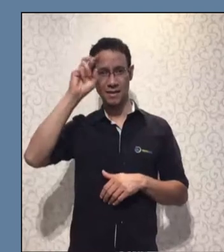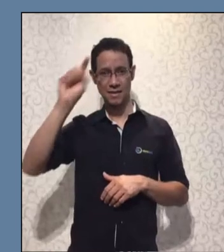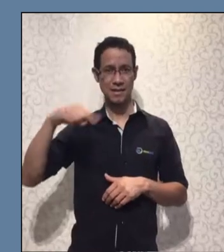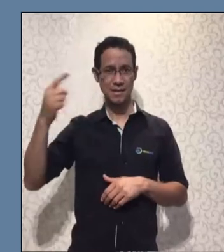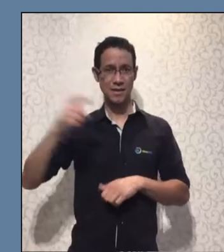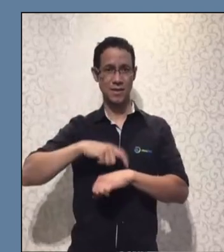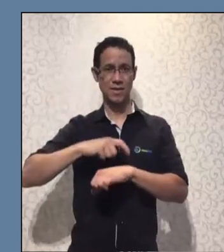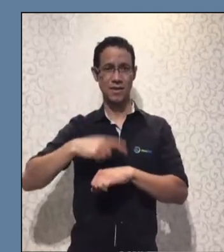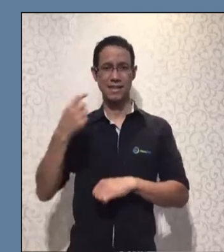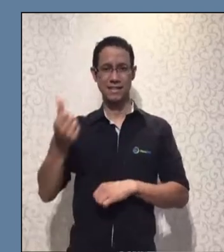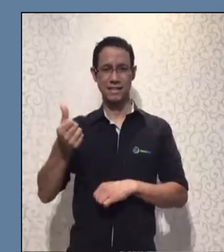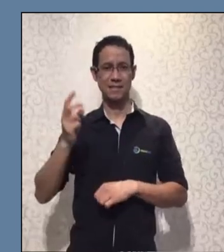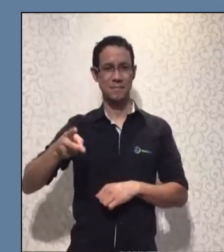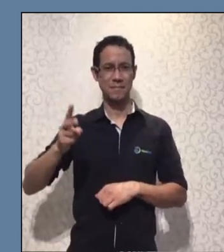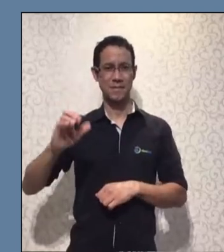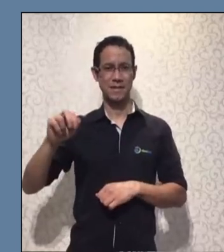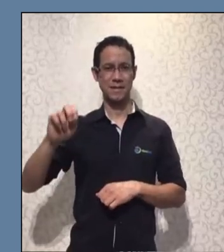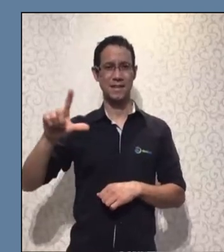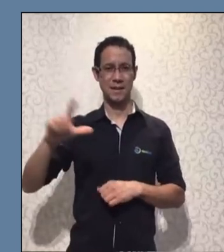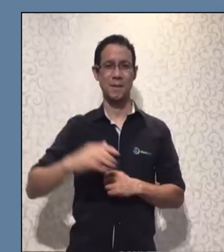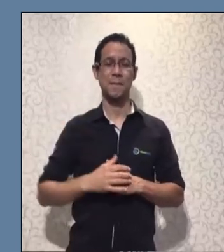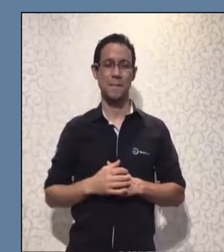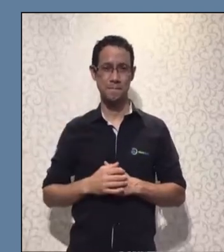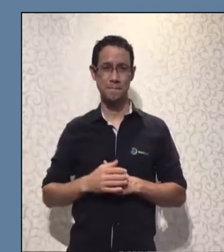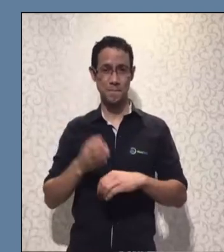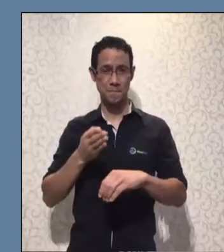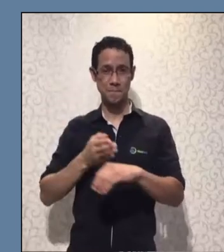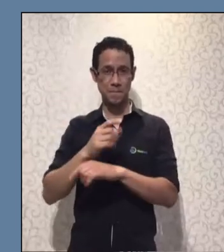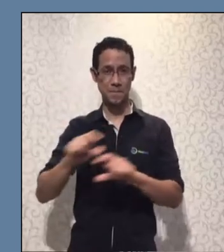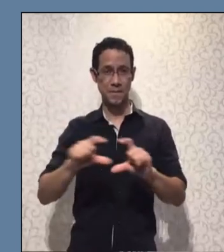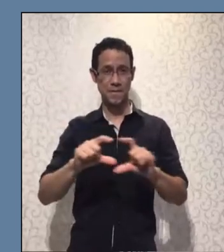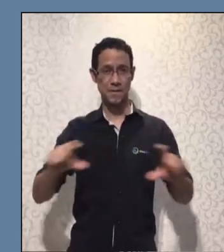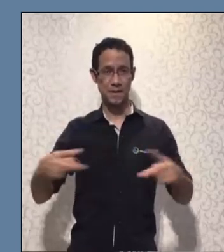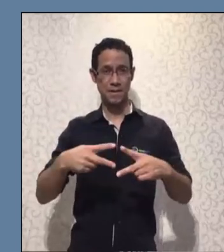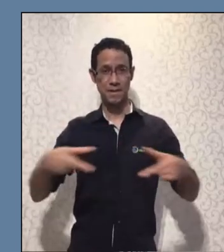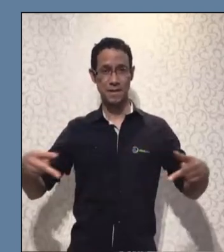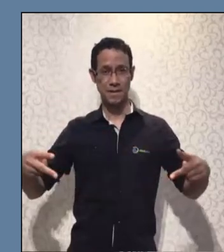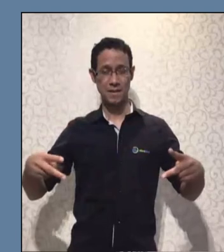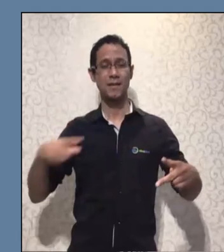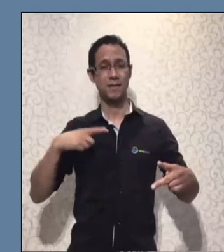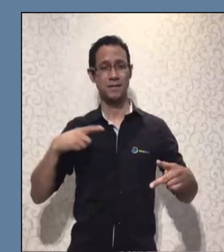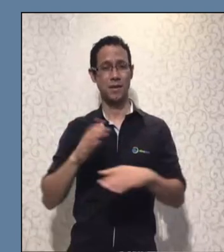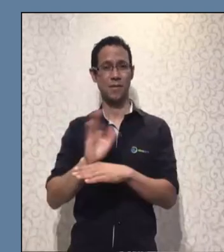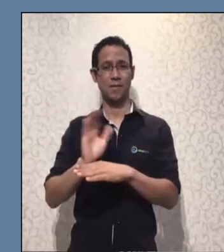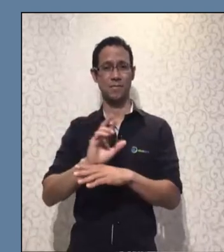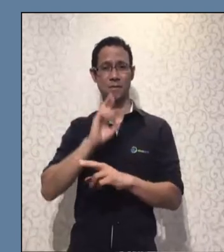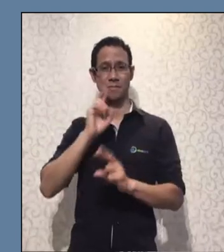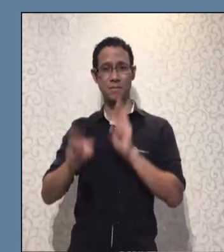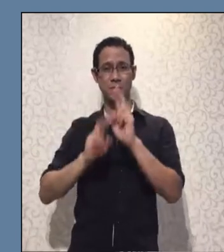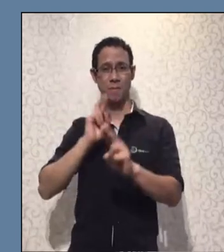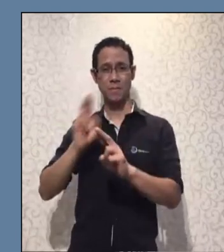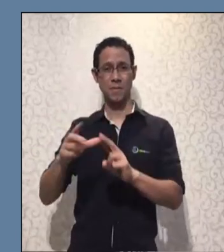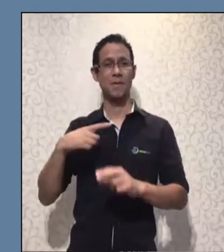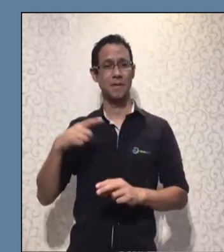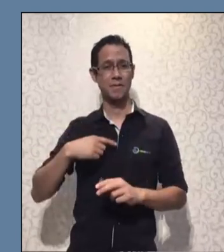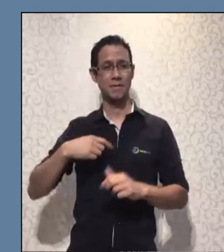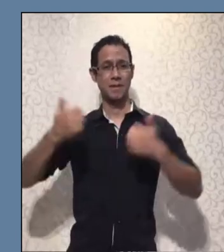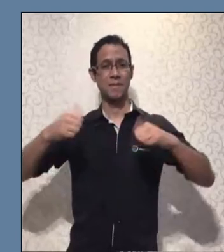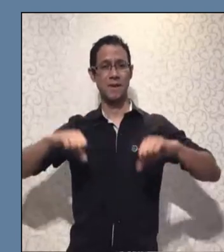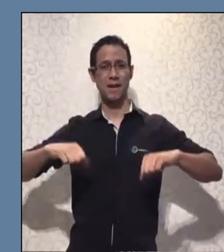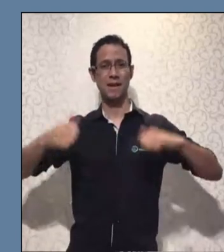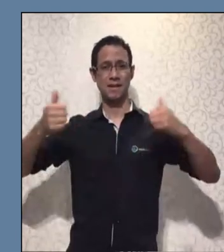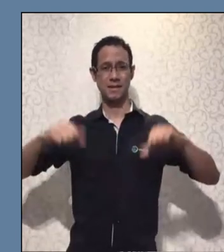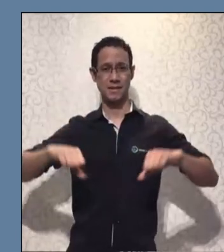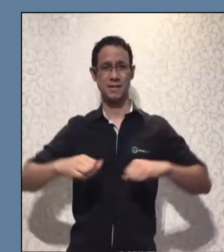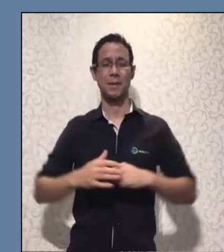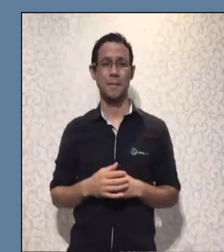canal. Pedimos que acessem o link presente na descrição desse vídeo e respondam ao nosso breve questionário de avaliação. E deixamos